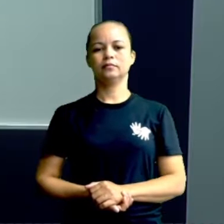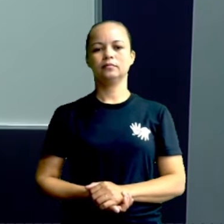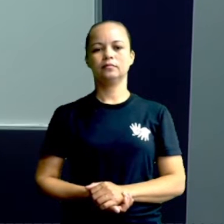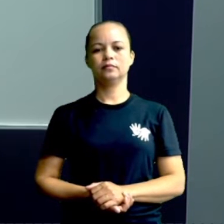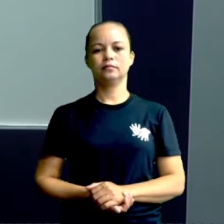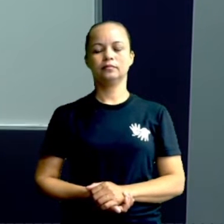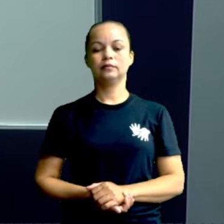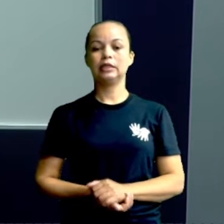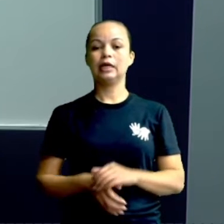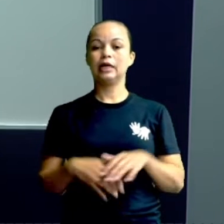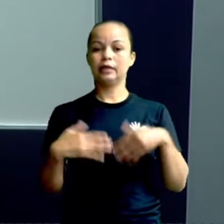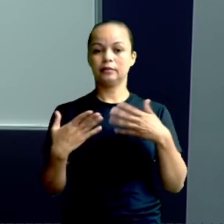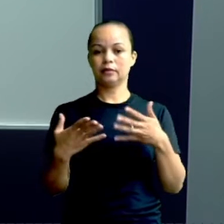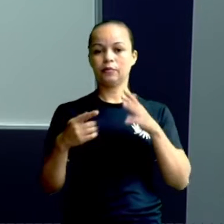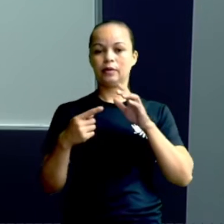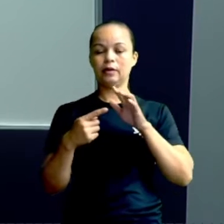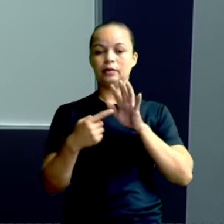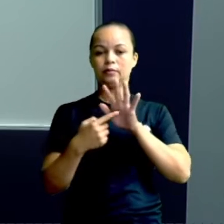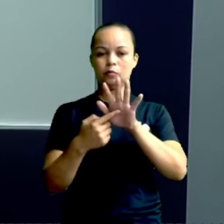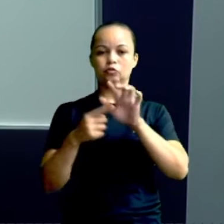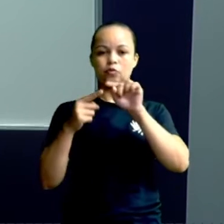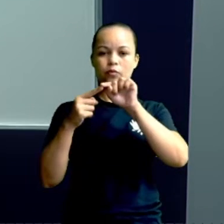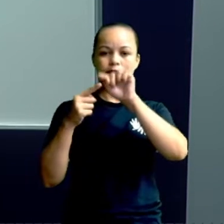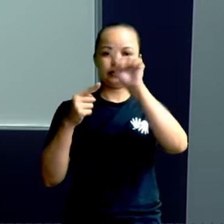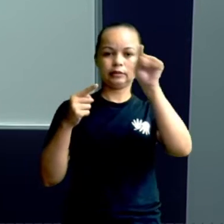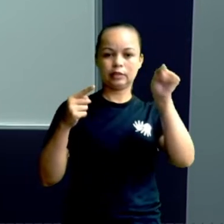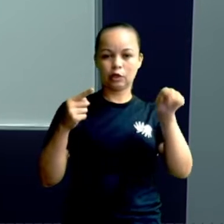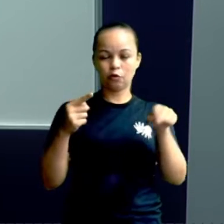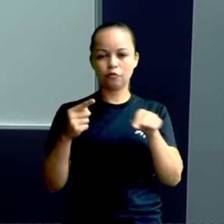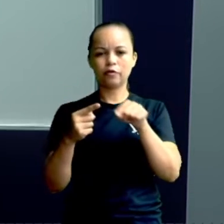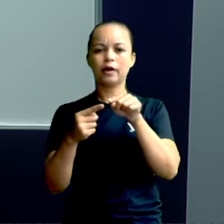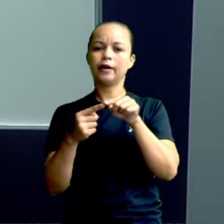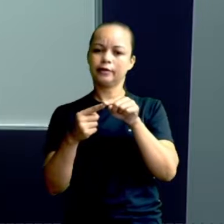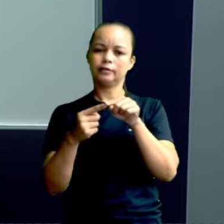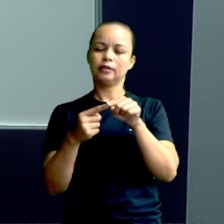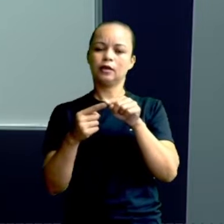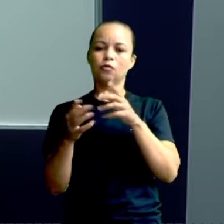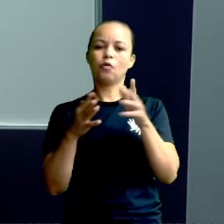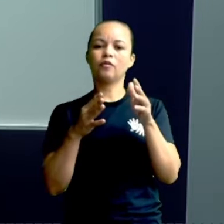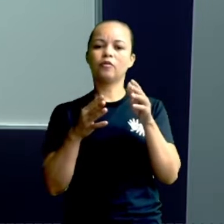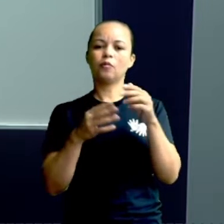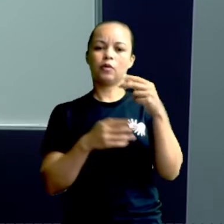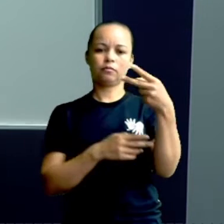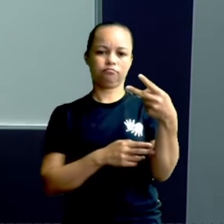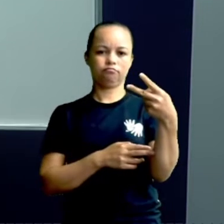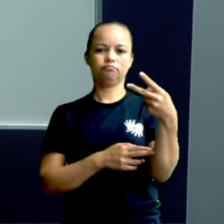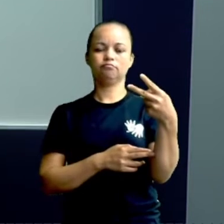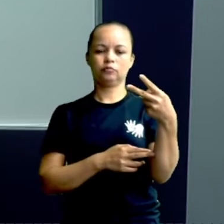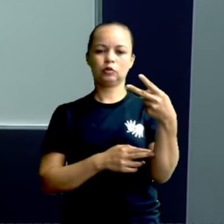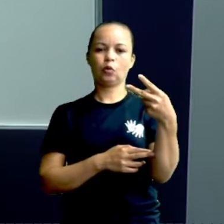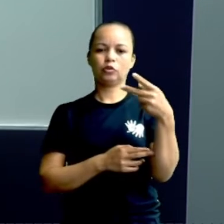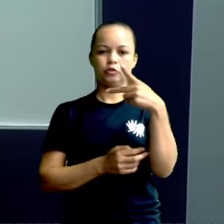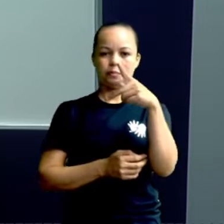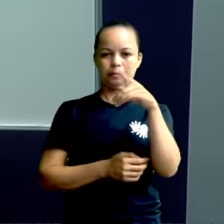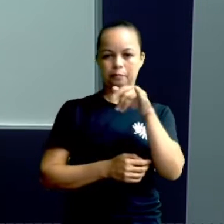Então, ele deu lá a circunferência com a fórmula, né? 2π